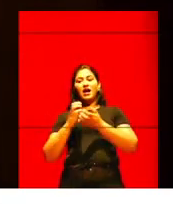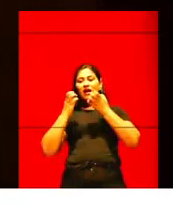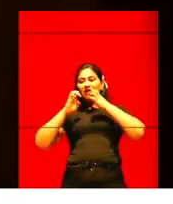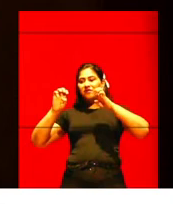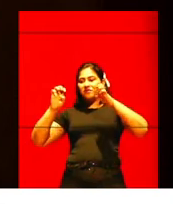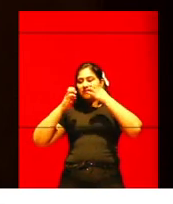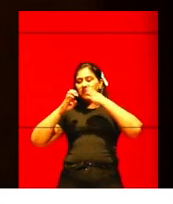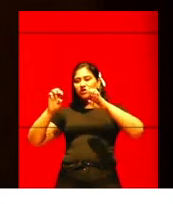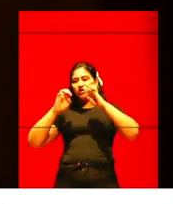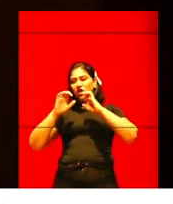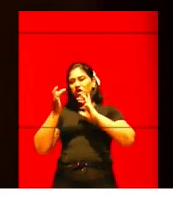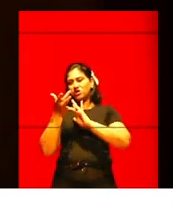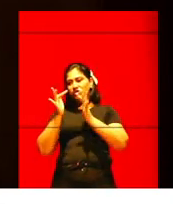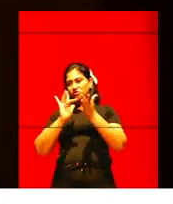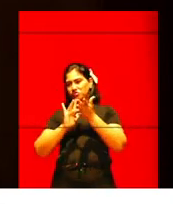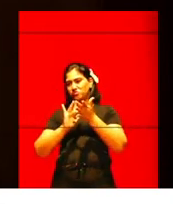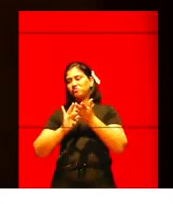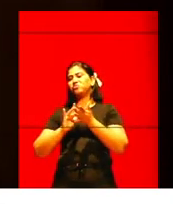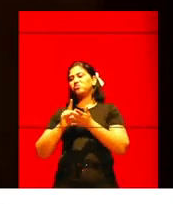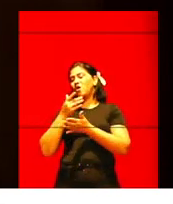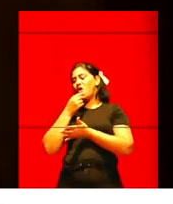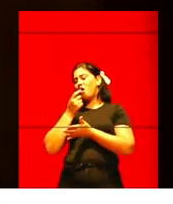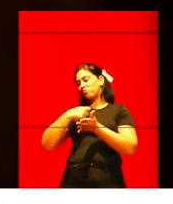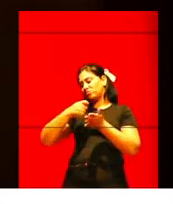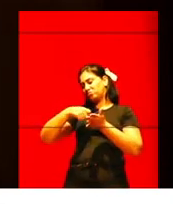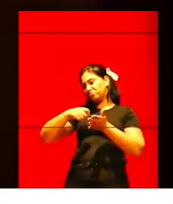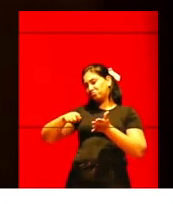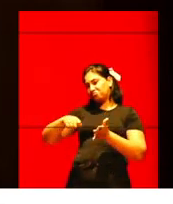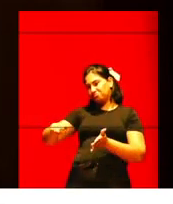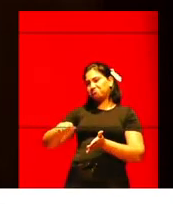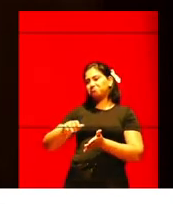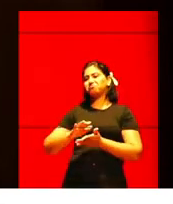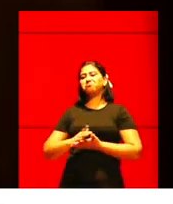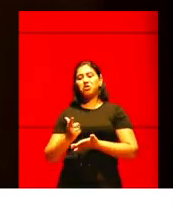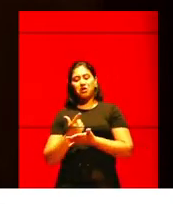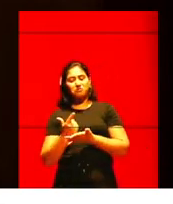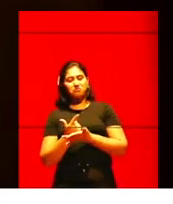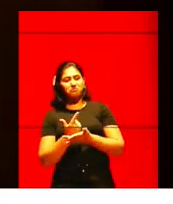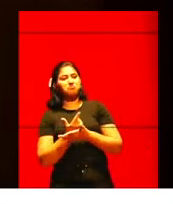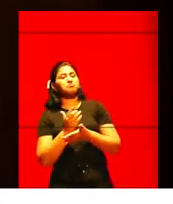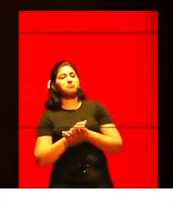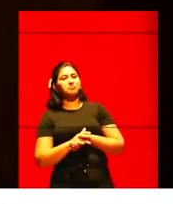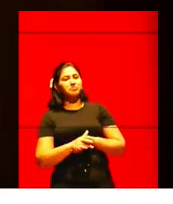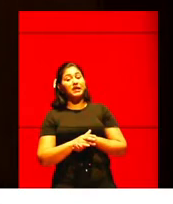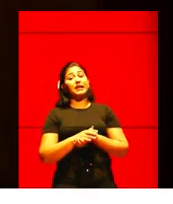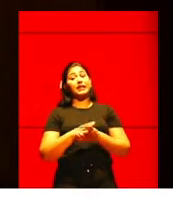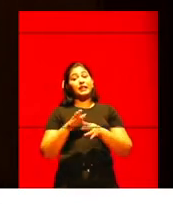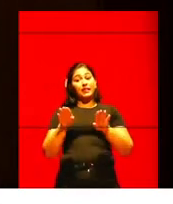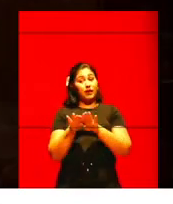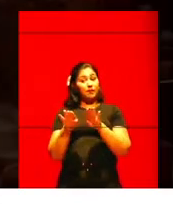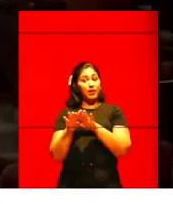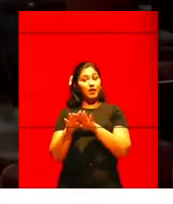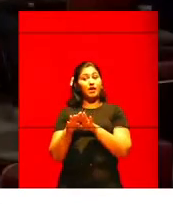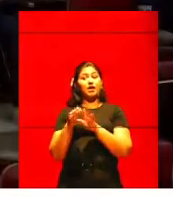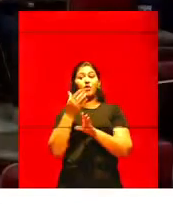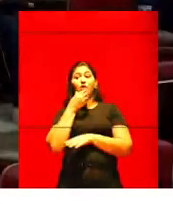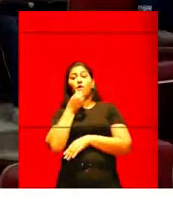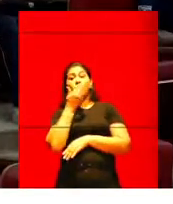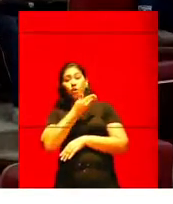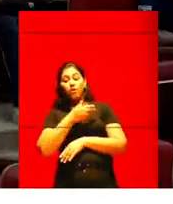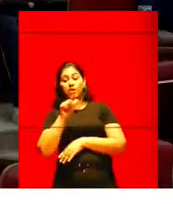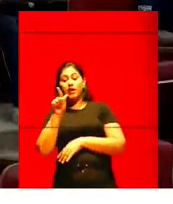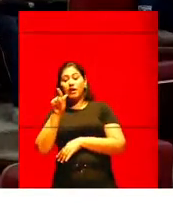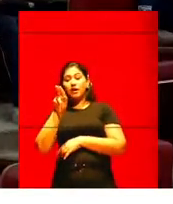mais comentários no Brasil. Beleza? E o nosso querido segunda e terceira geração, Guimarães Rosa,